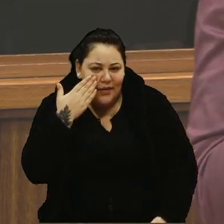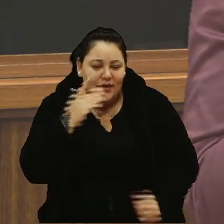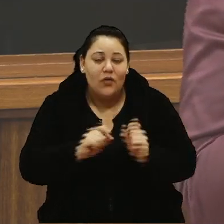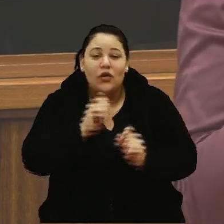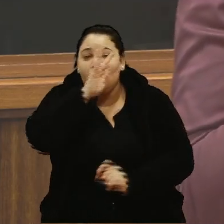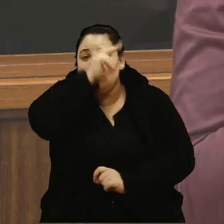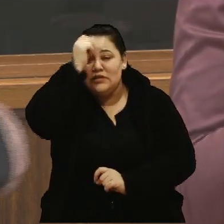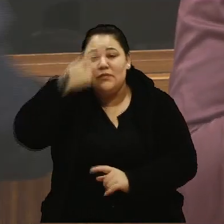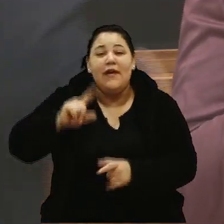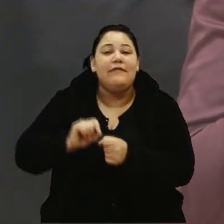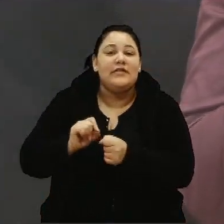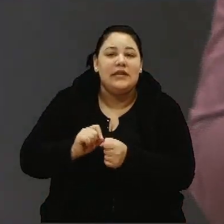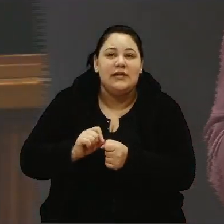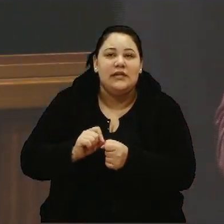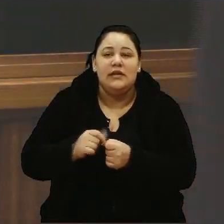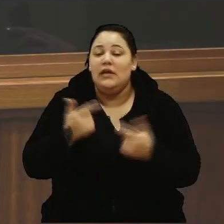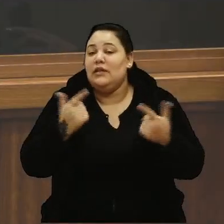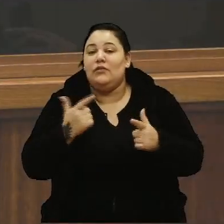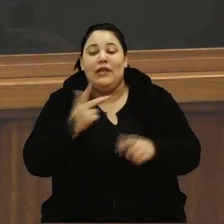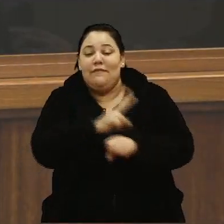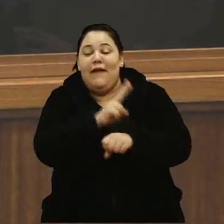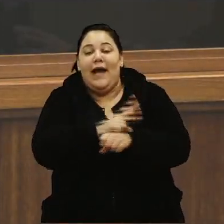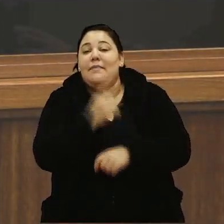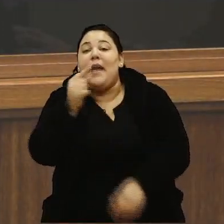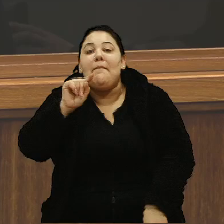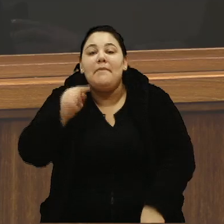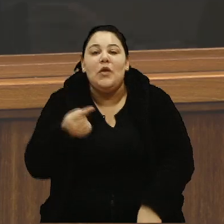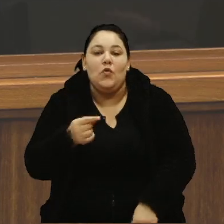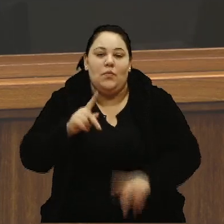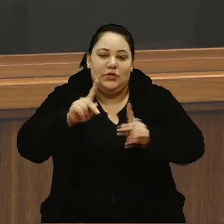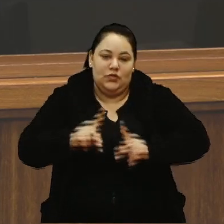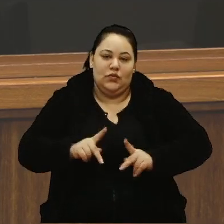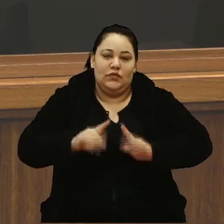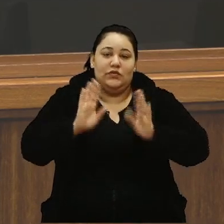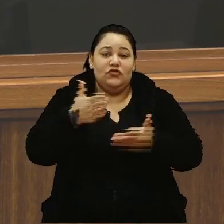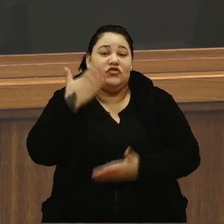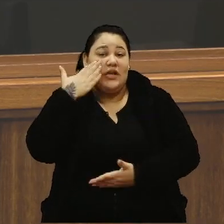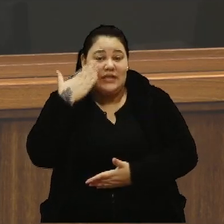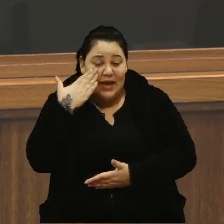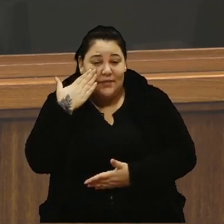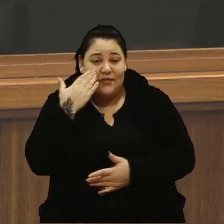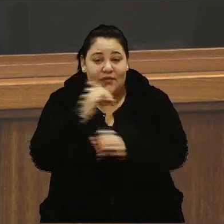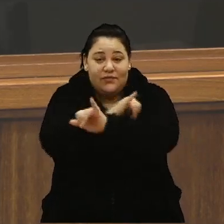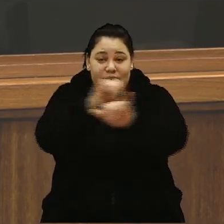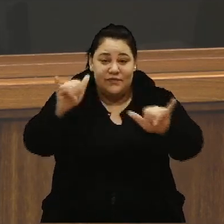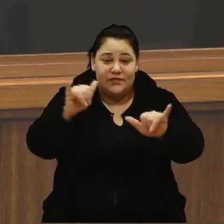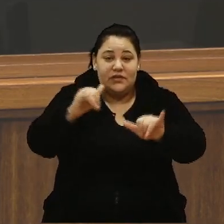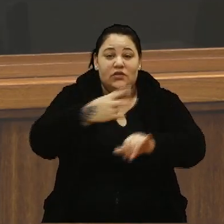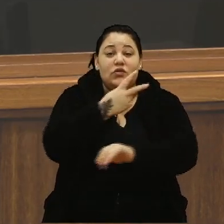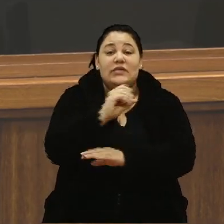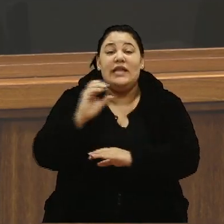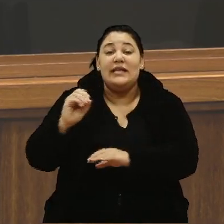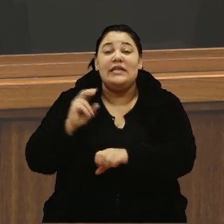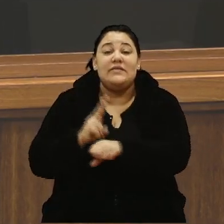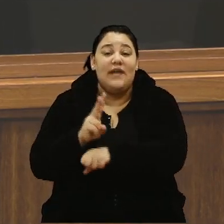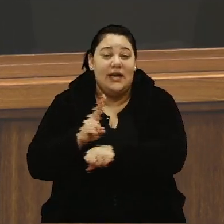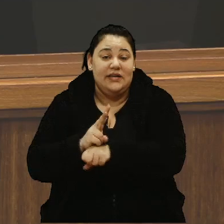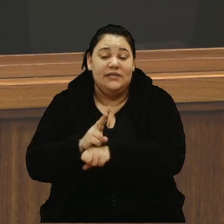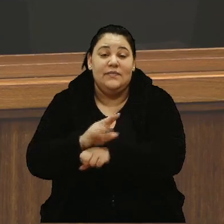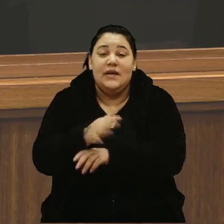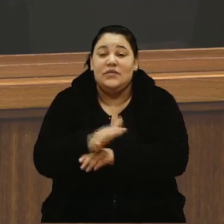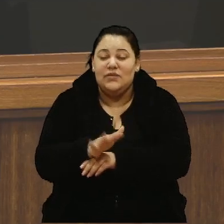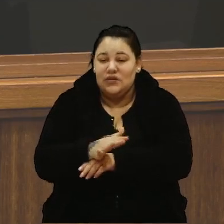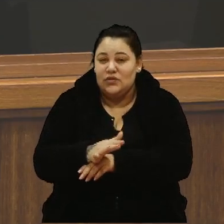vai fazer daí? Não existe vaga para 1.000 pessoas. A gente sabe que foram anunciadas 200 vagas no